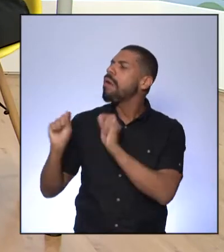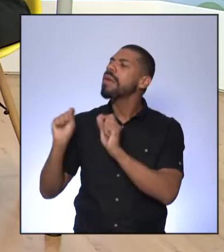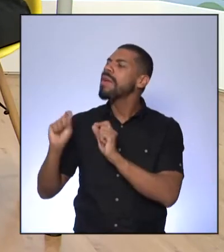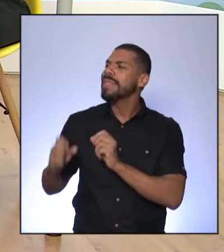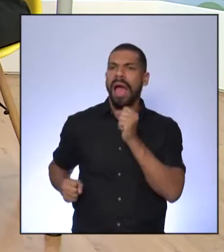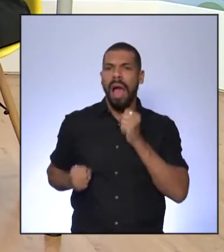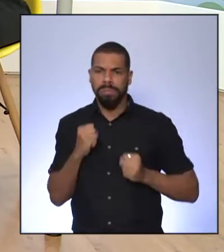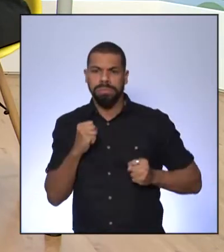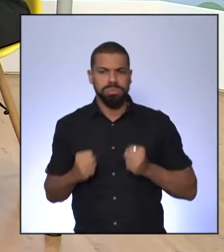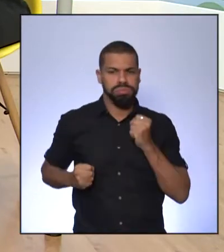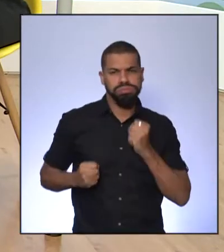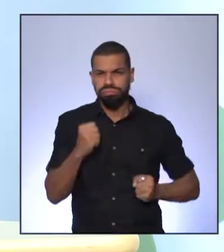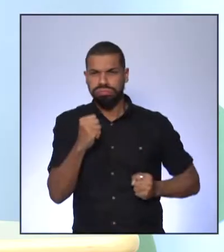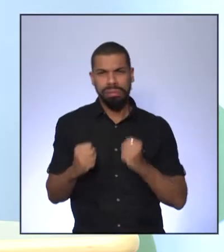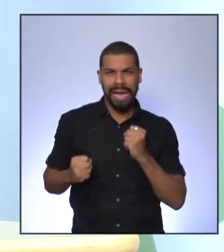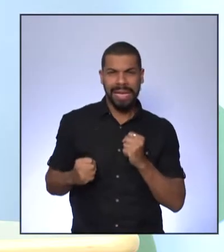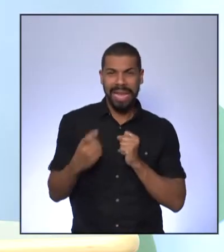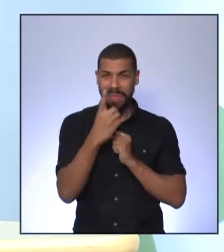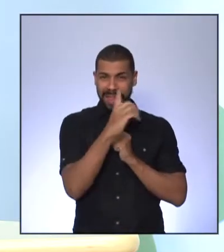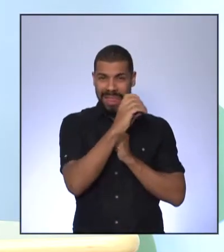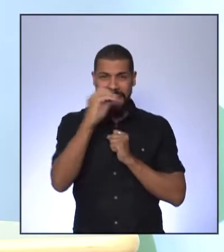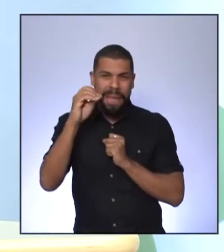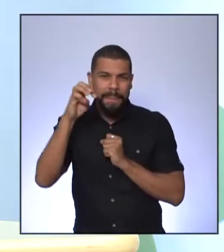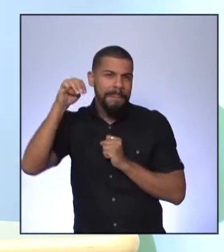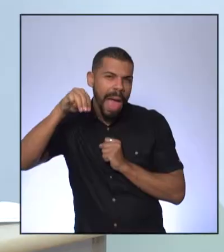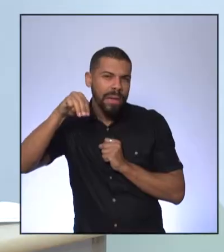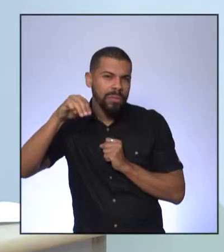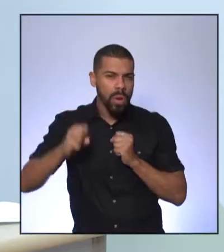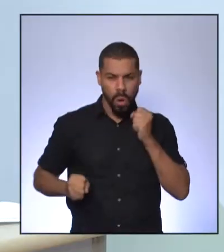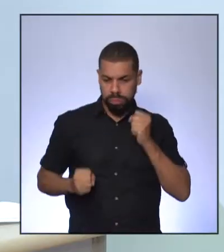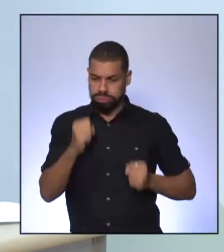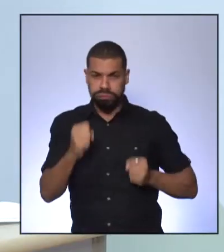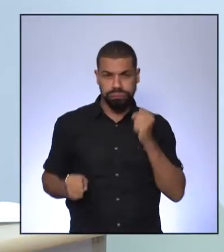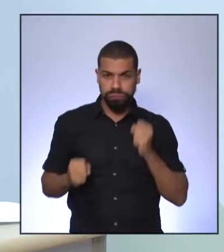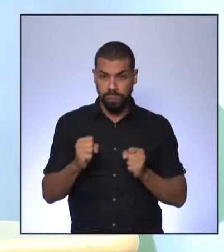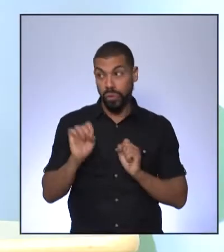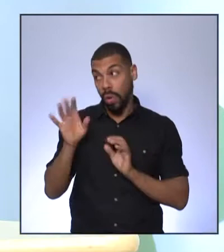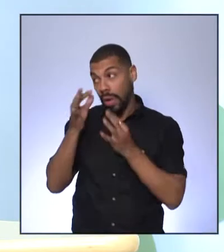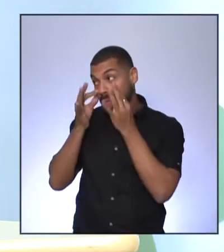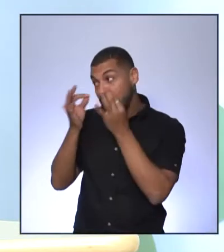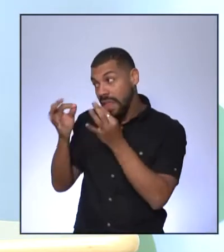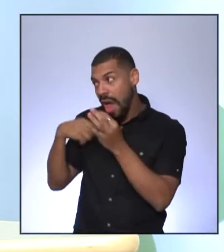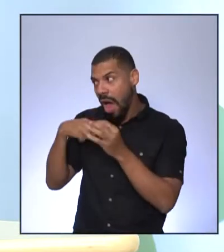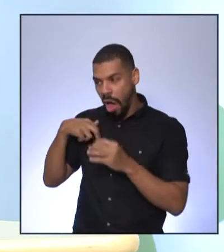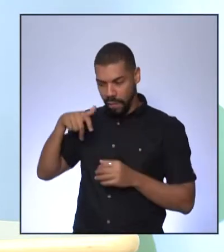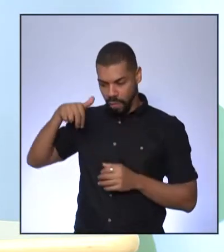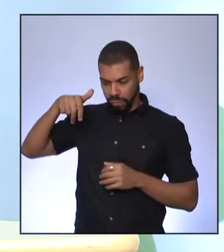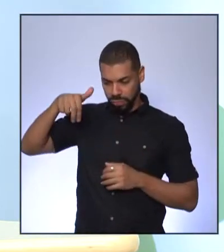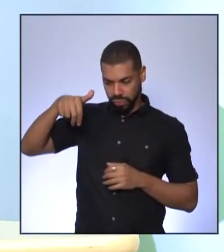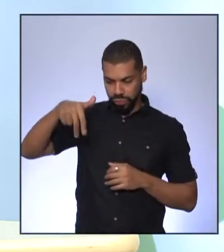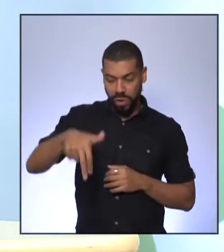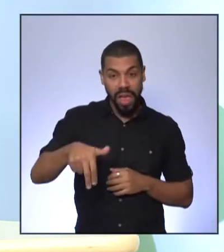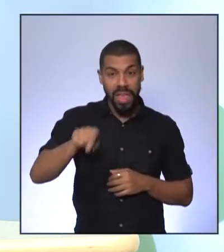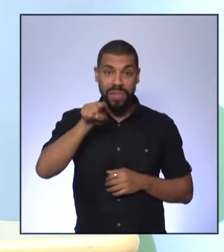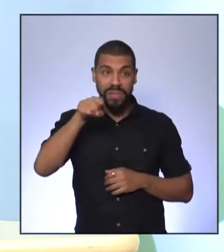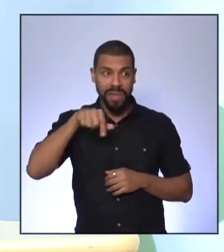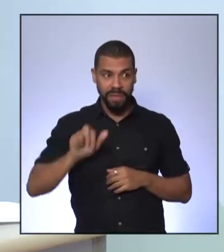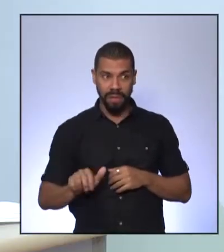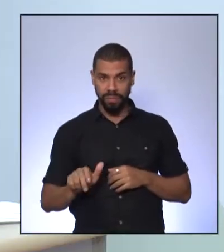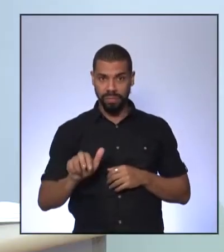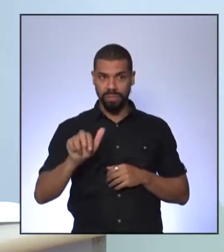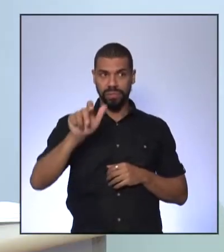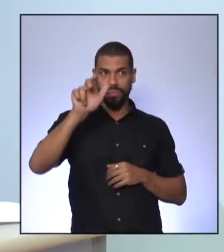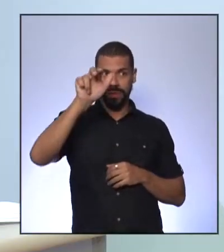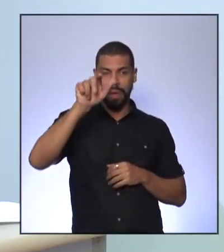Denise. Então, a gente vai correr 100 metros. Só que é o seguinte, tá? Eu vou descer a ladeira e você vai subir a ladeira. E seja o que